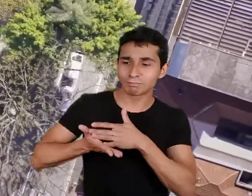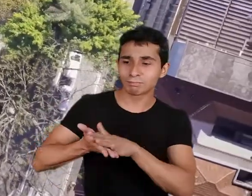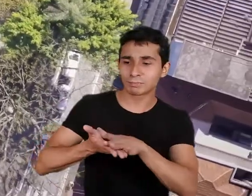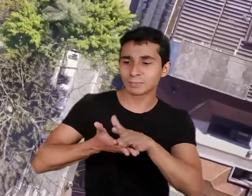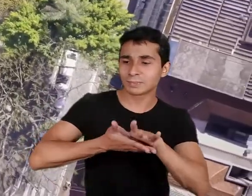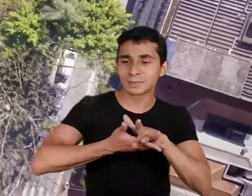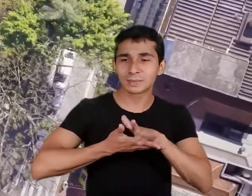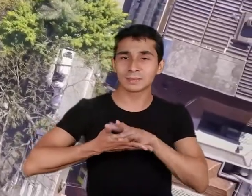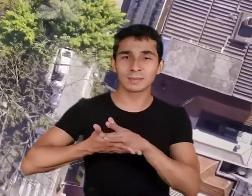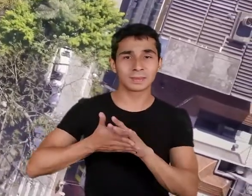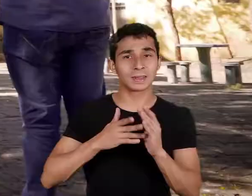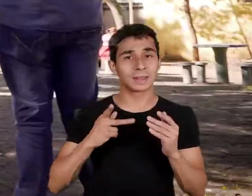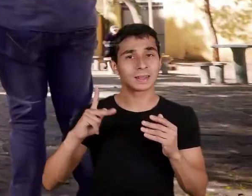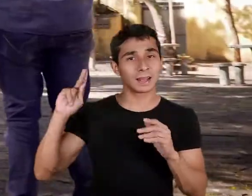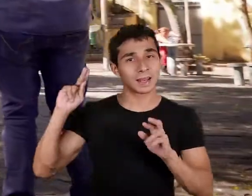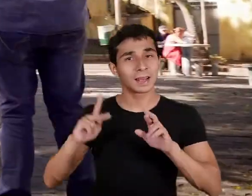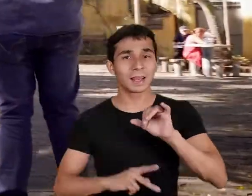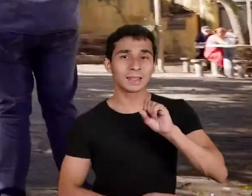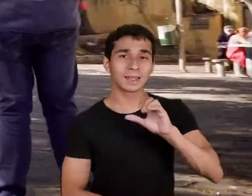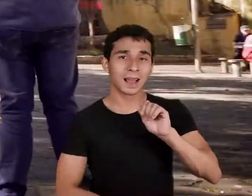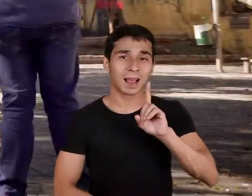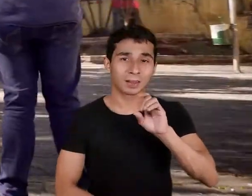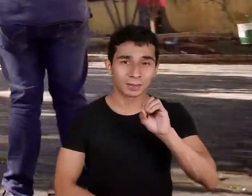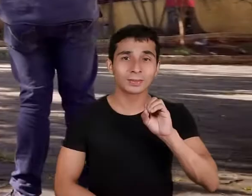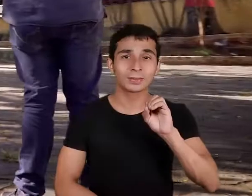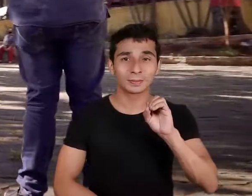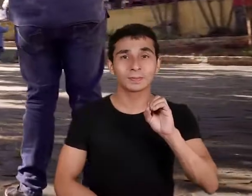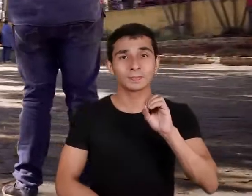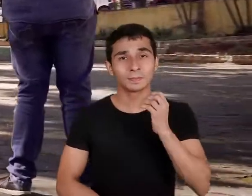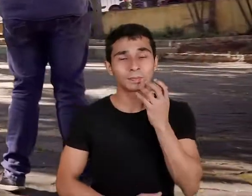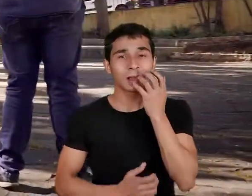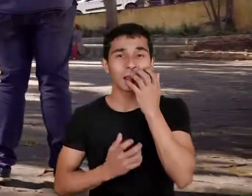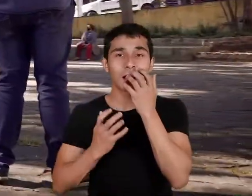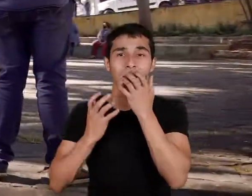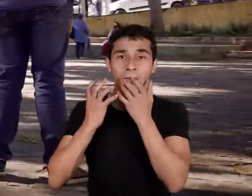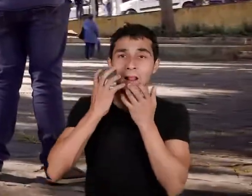seu riscado. Serena em canta com a